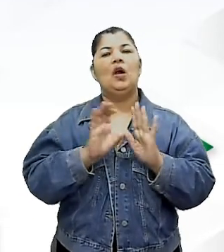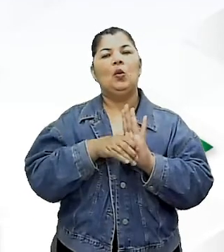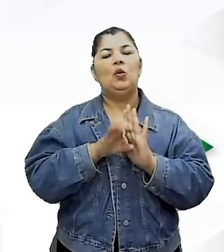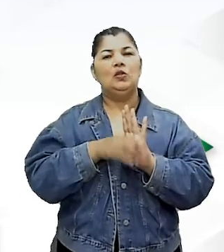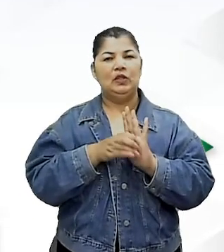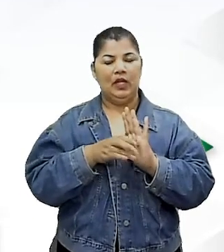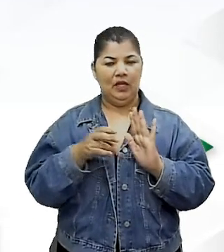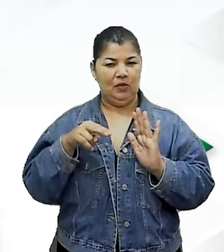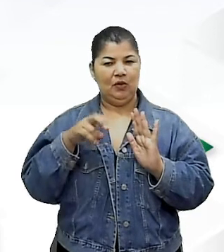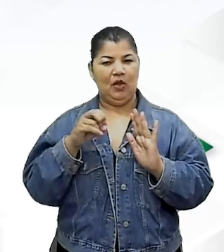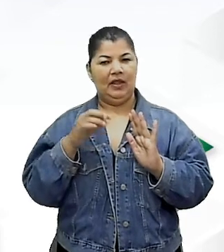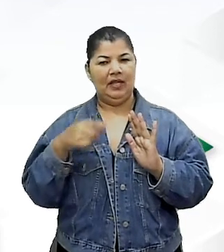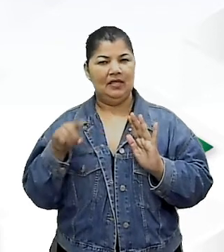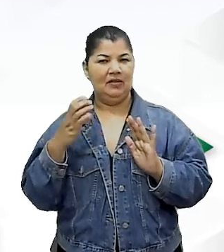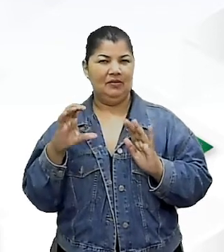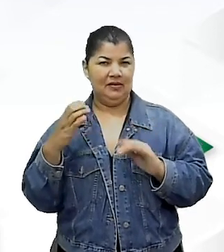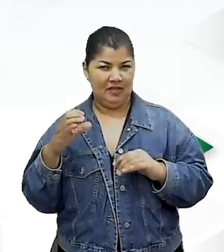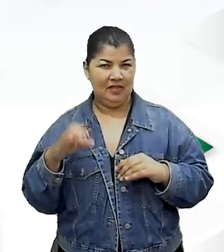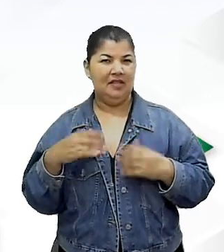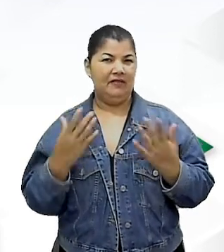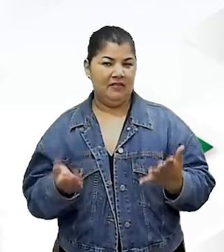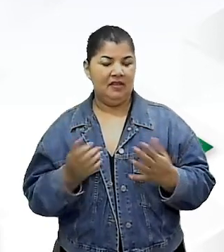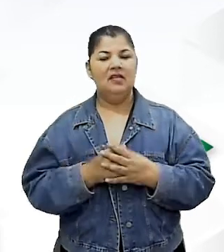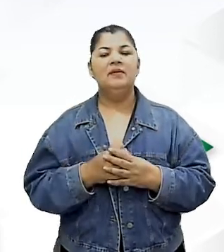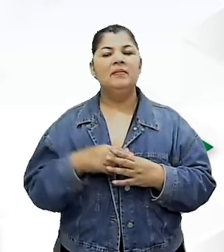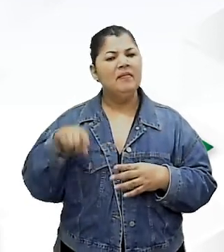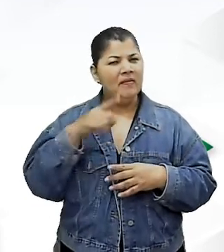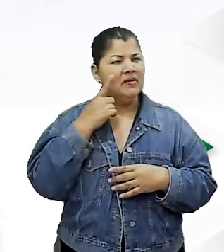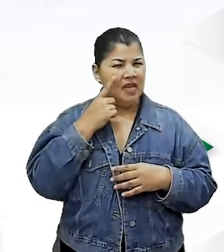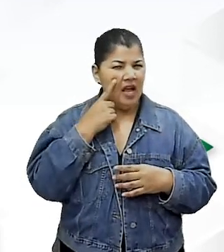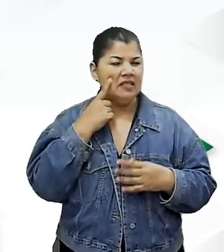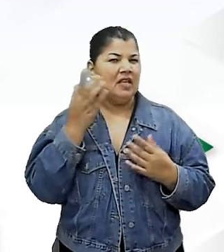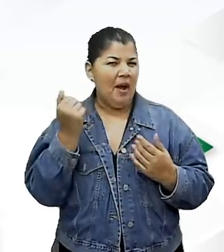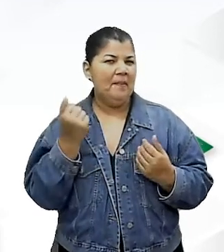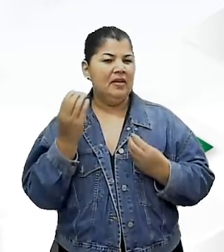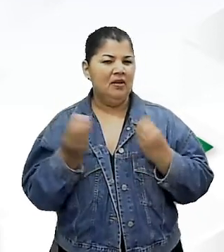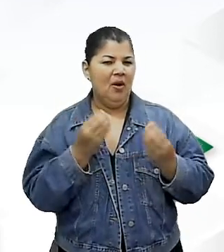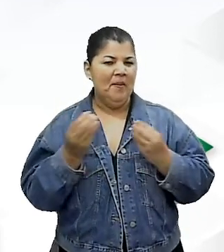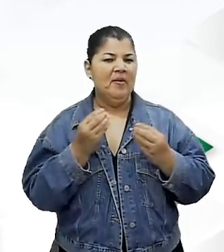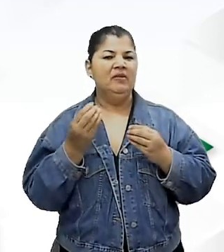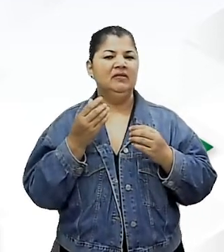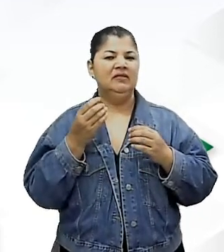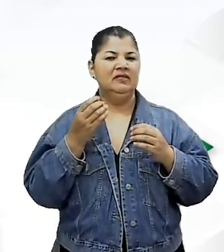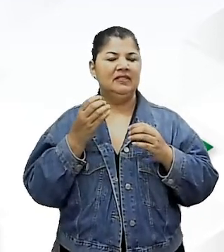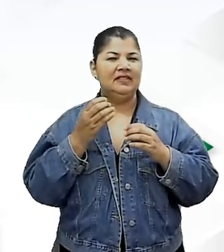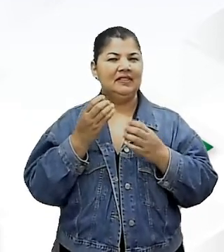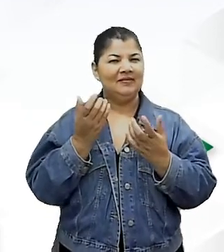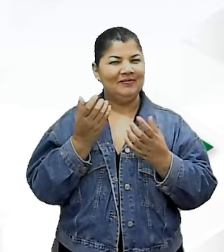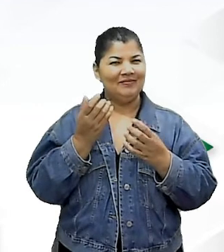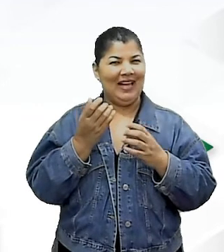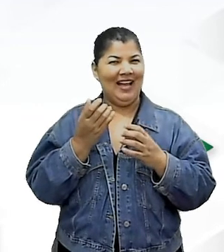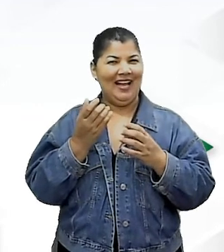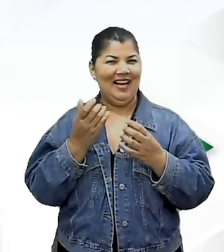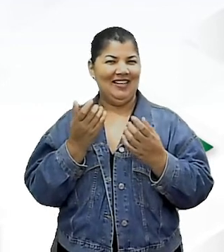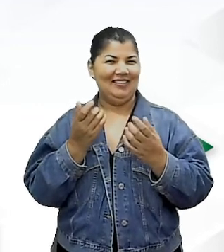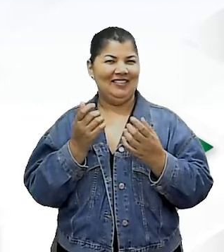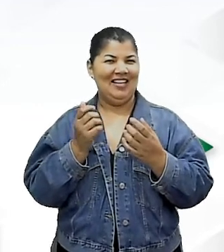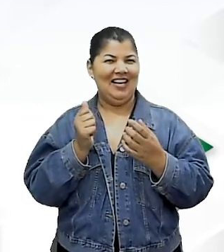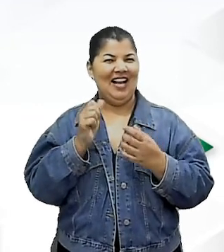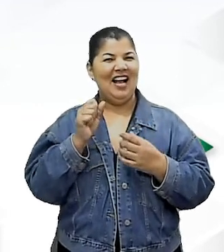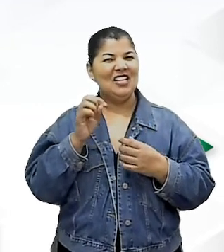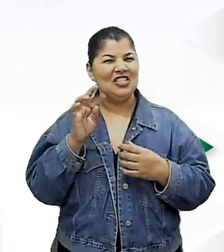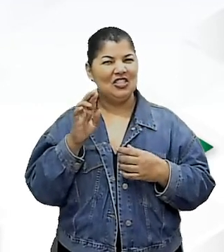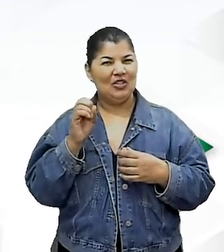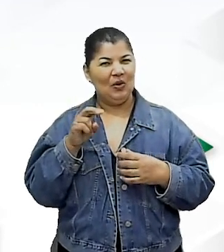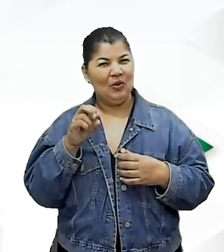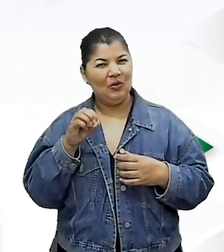notação científica, tá bom? Então é claro que você já ouviu falar sobre astronomia, se não, procura entender um pouquinho